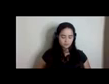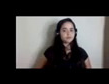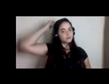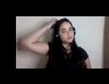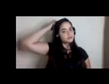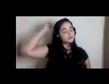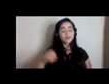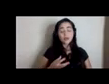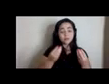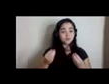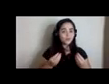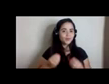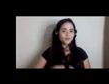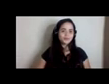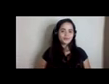E são muitos.